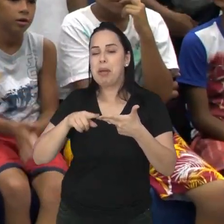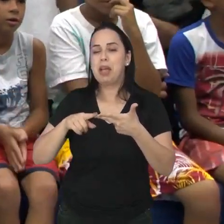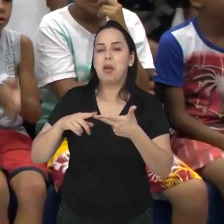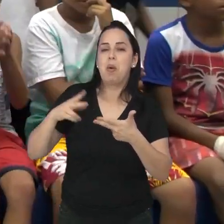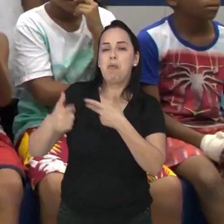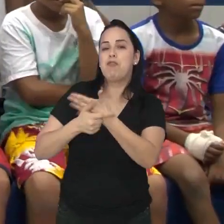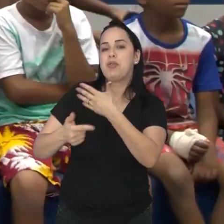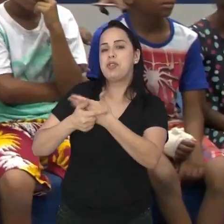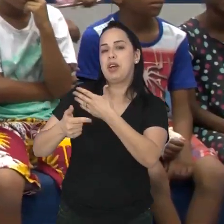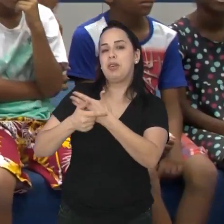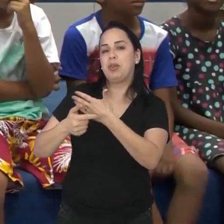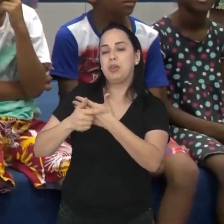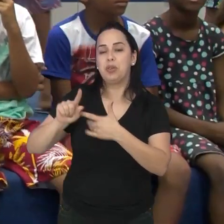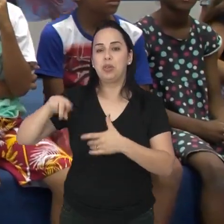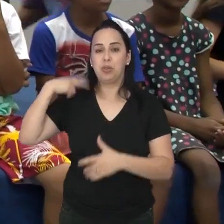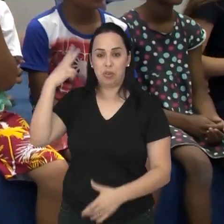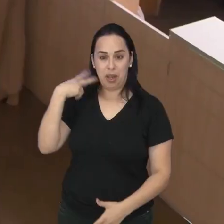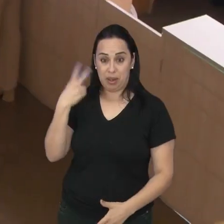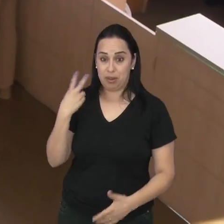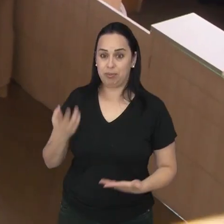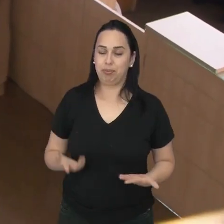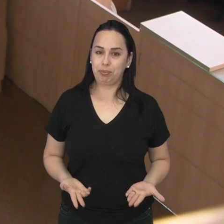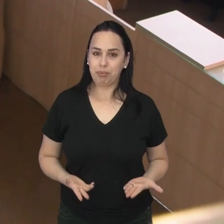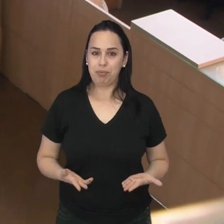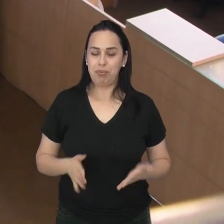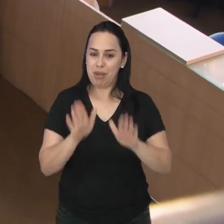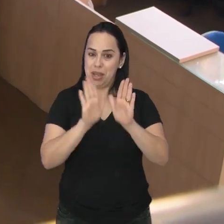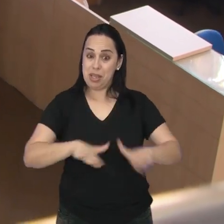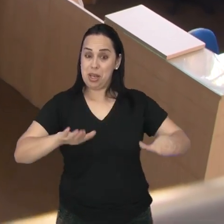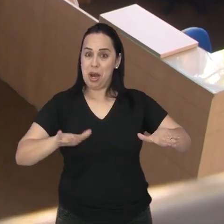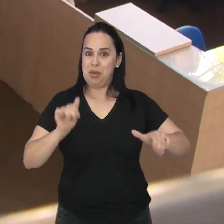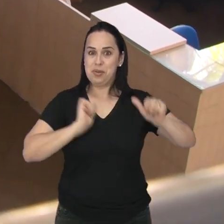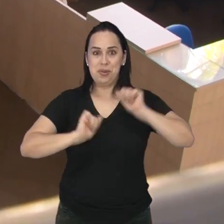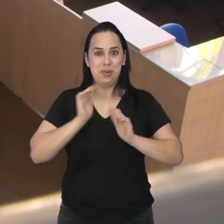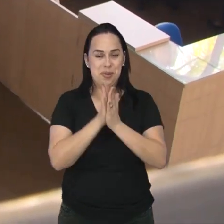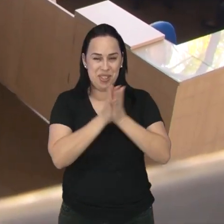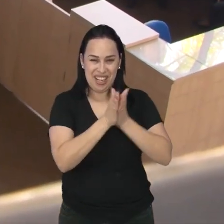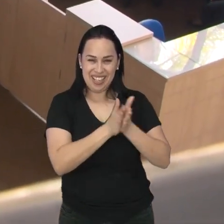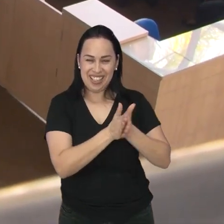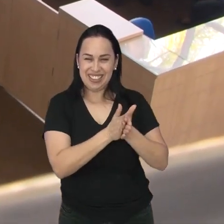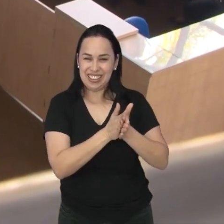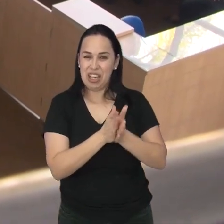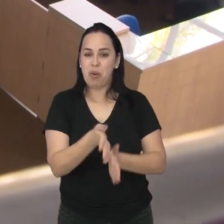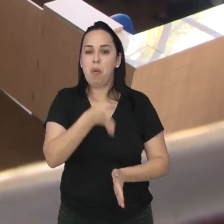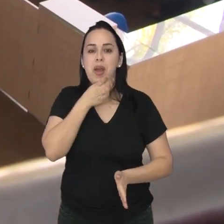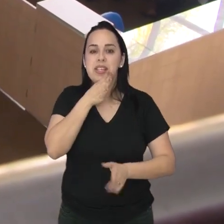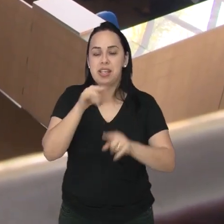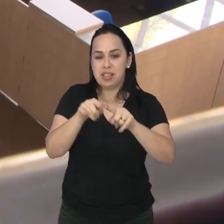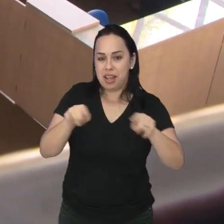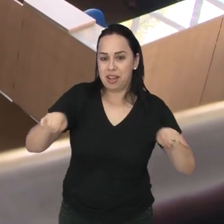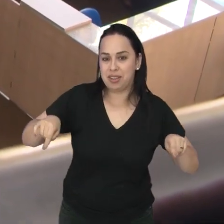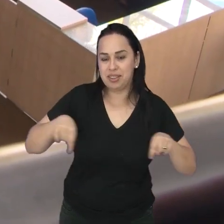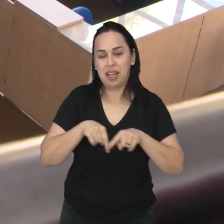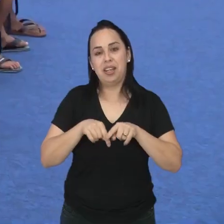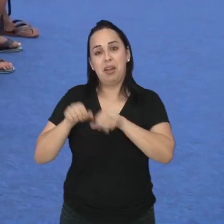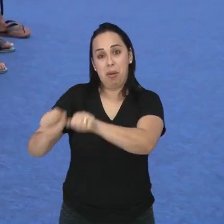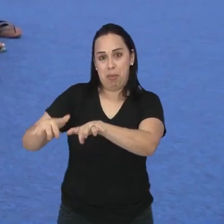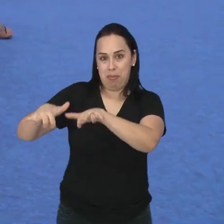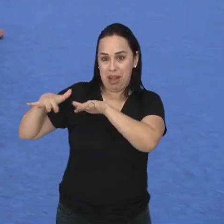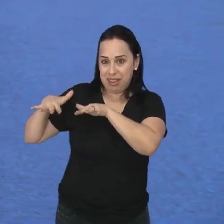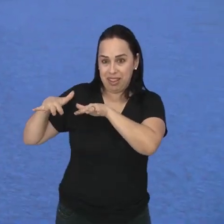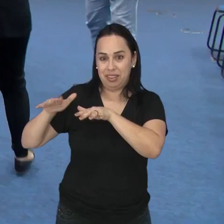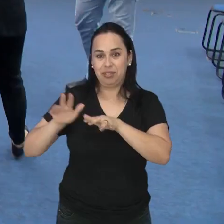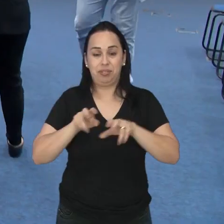dos vereadores na política da cidade. E a criançada estava animada, viu? Elas conheceram o hall de entrada, o